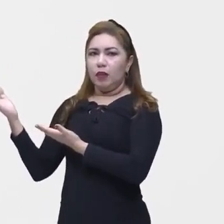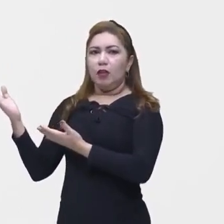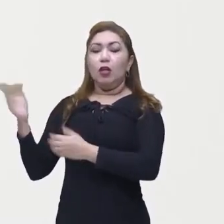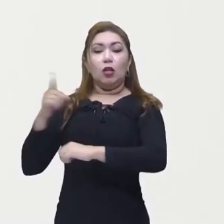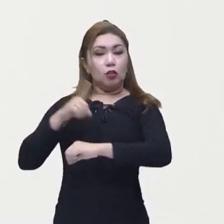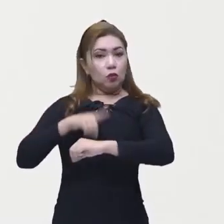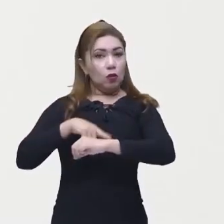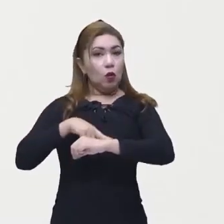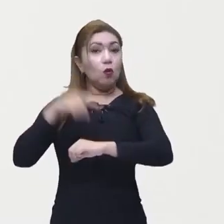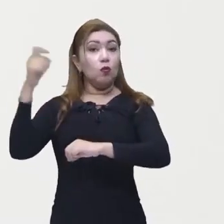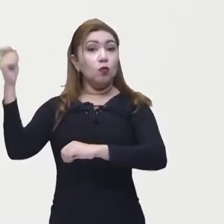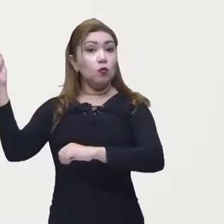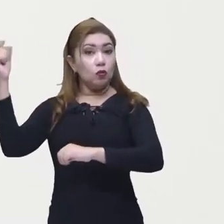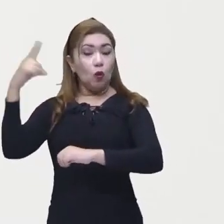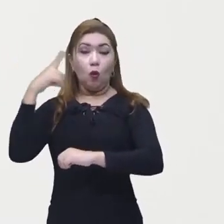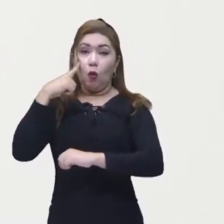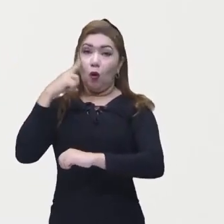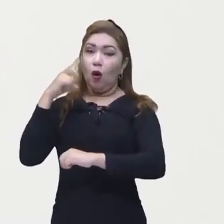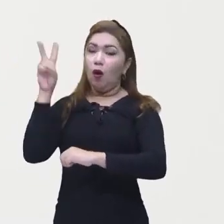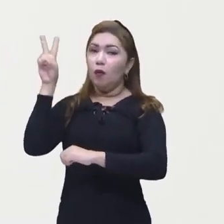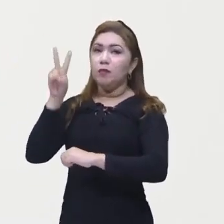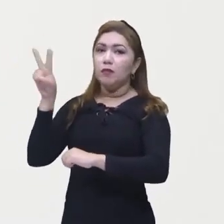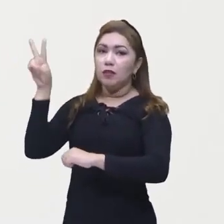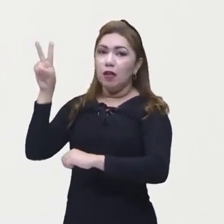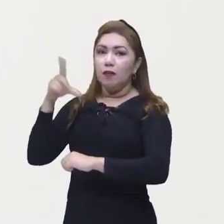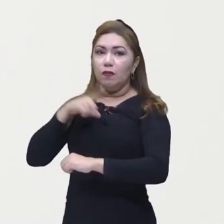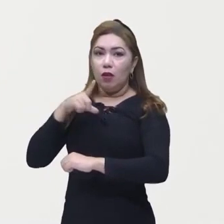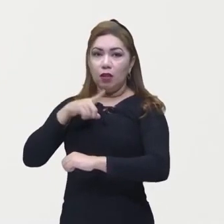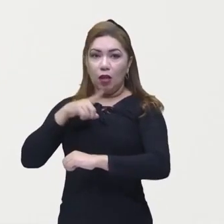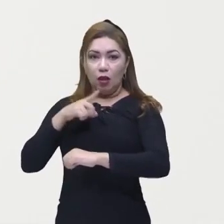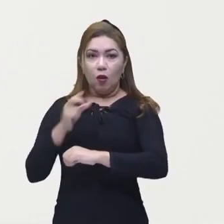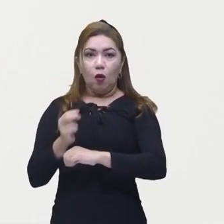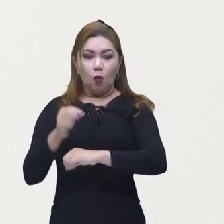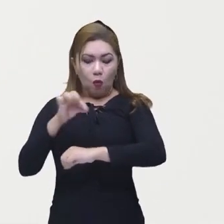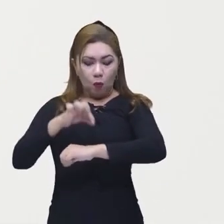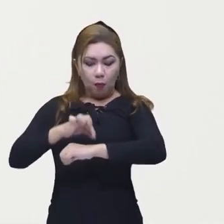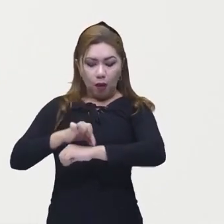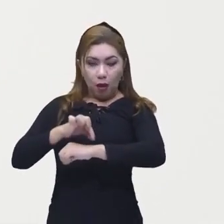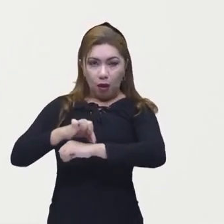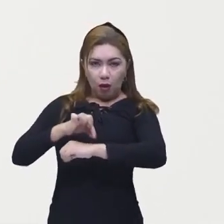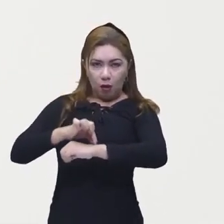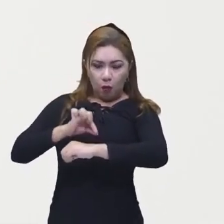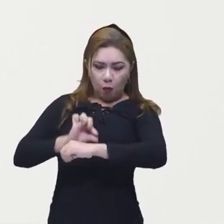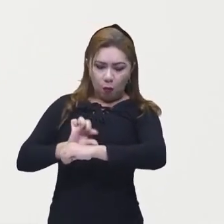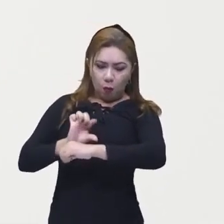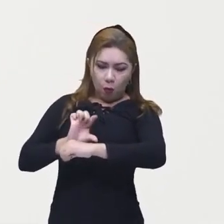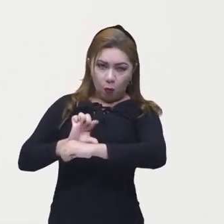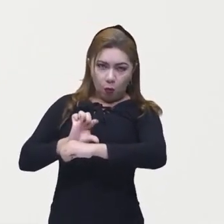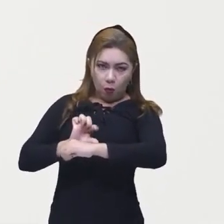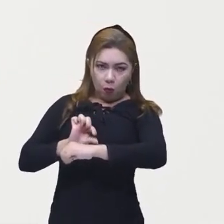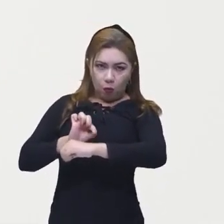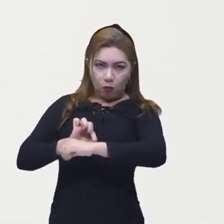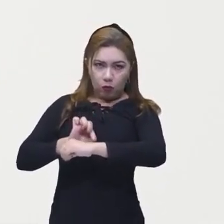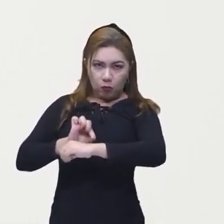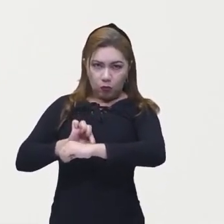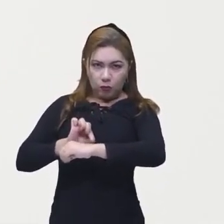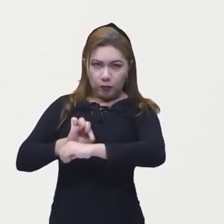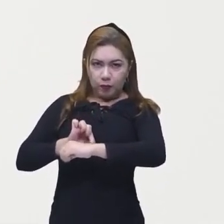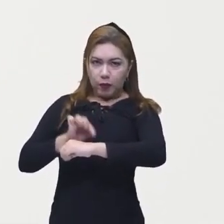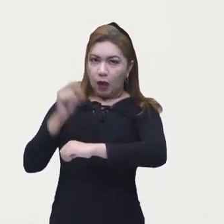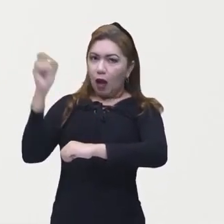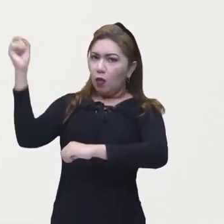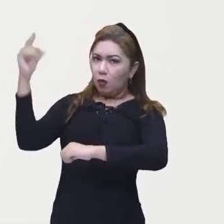sol. Observe o seguinte: essa é a haste que eu falei, a haste do meio. Você vai fazer a graduação dela de acordo com a luz solar. Como